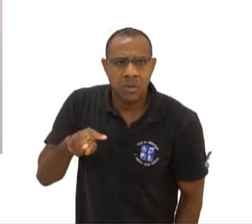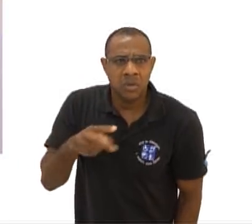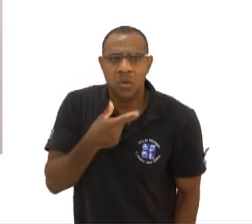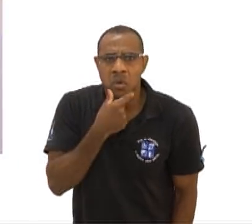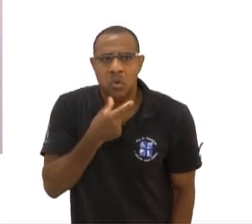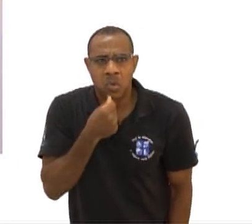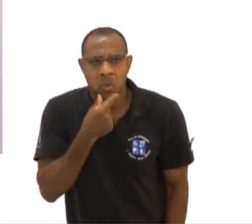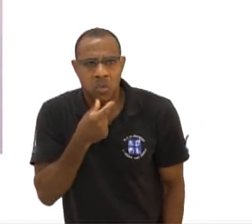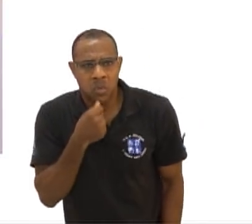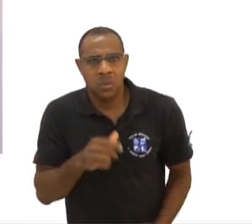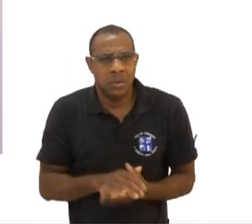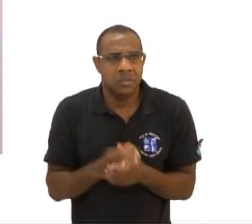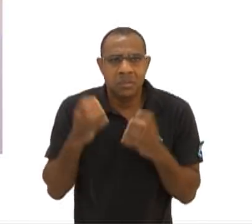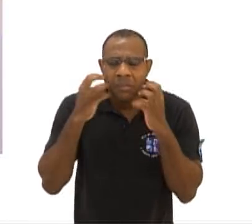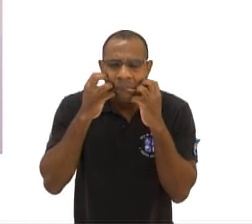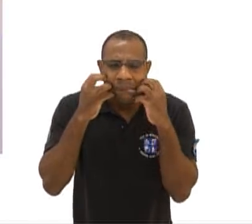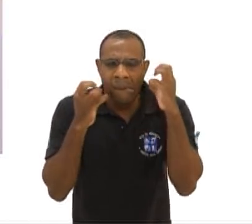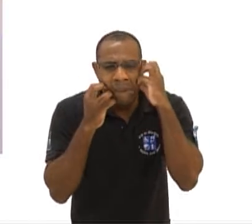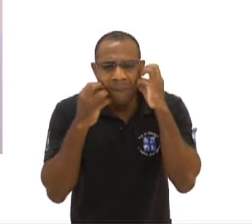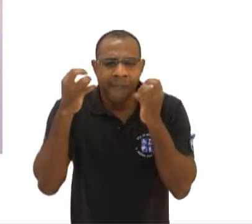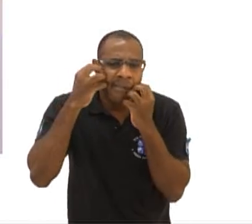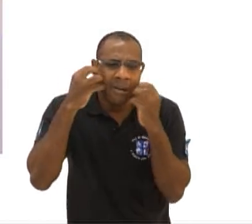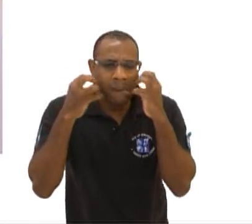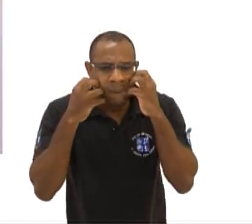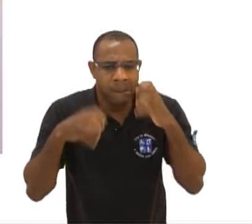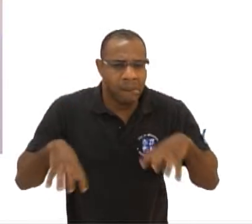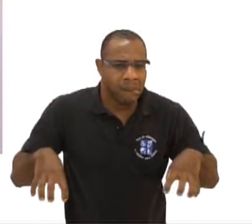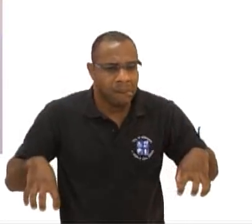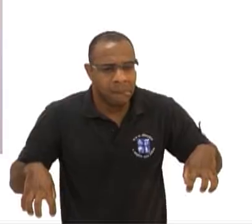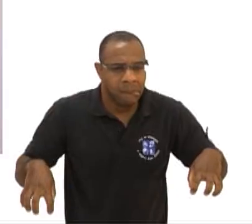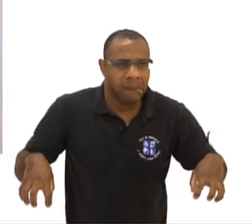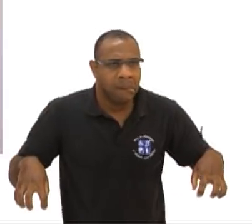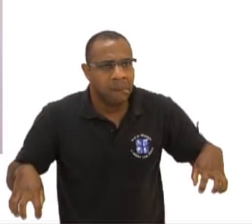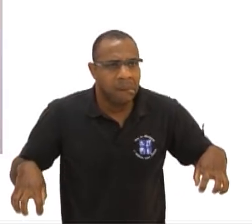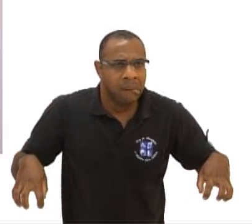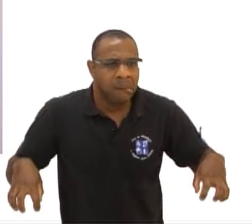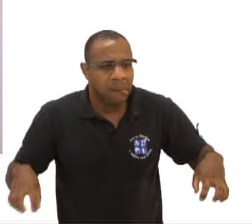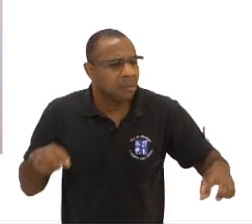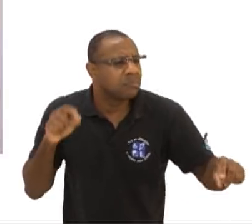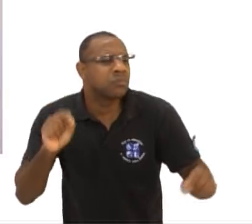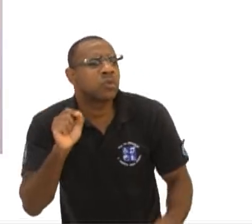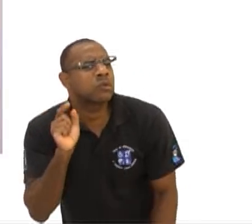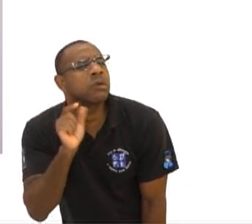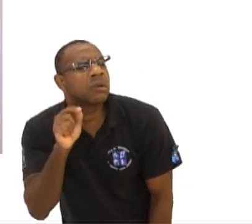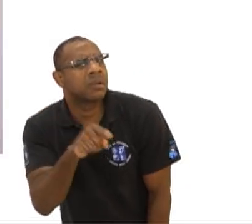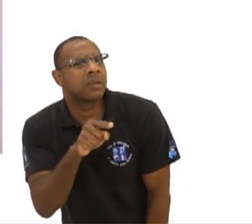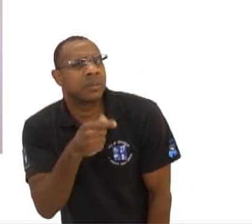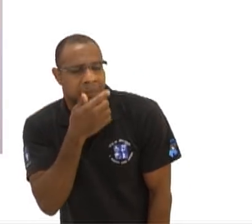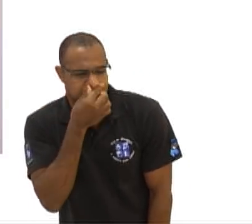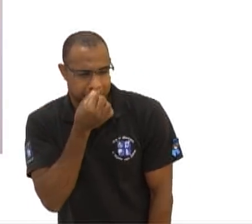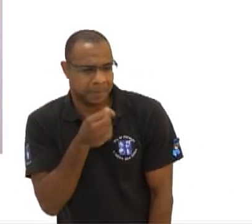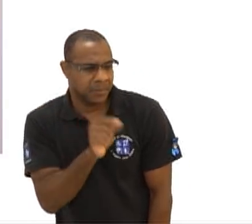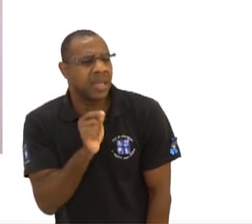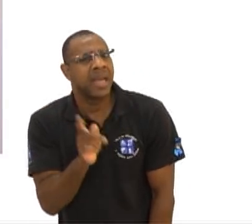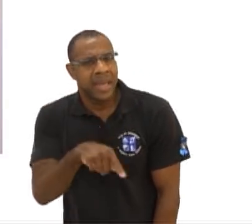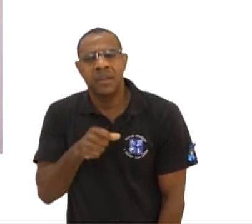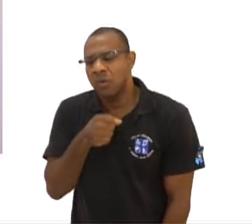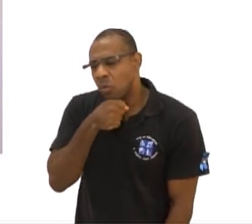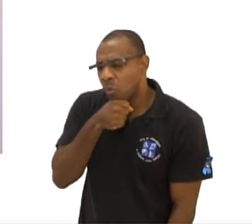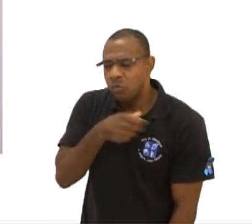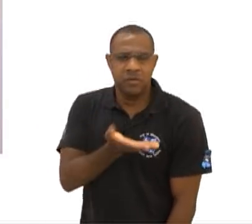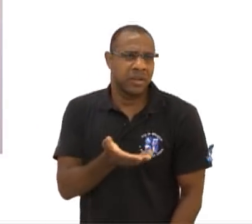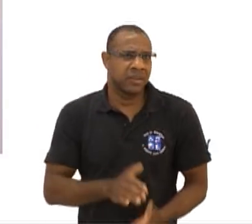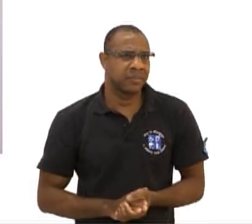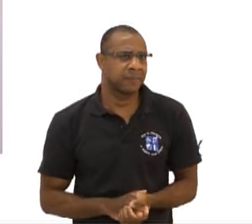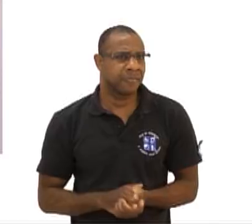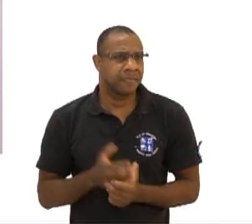haveria de ser, todo enrugado, com uma penugem, olhou e falou: o que é aquilo, Shana? Shana não podia mentir. Era um velho. Ele